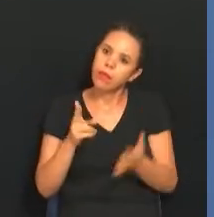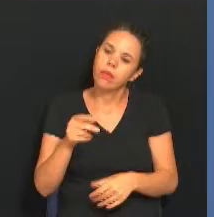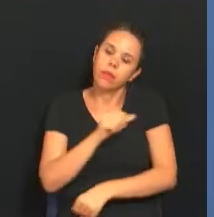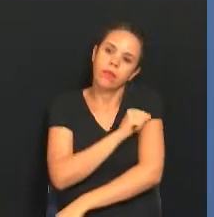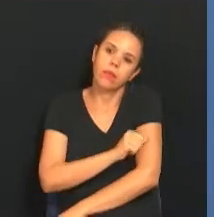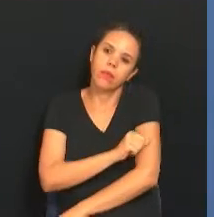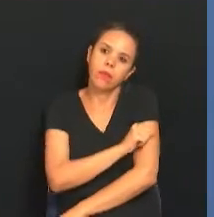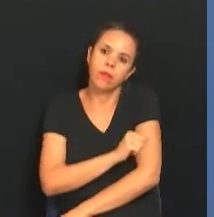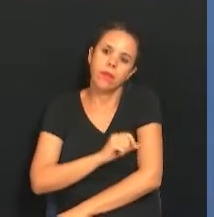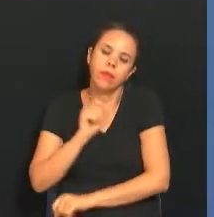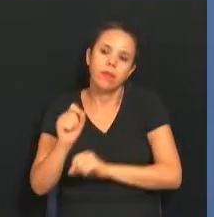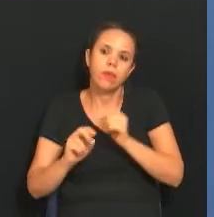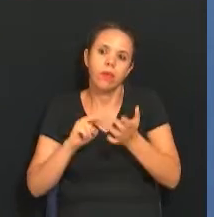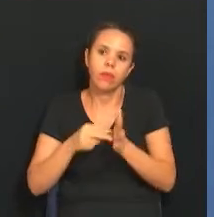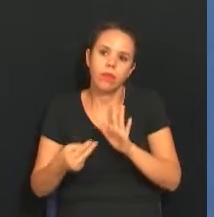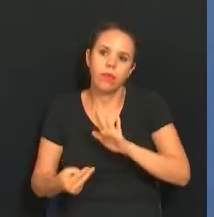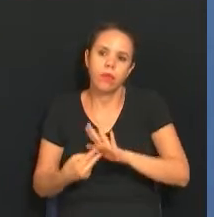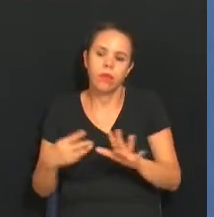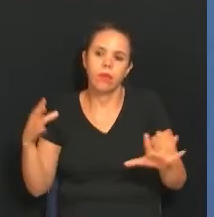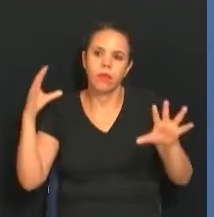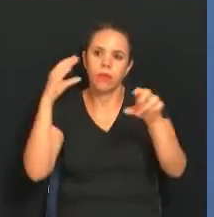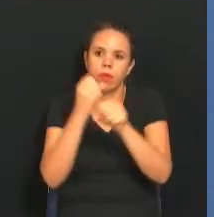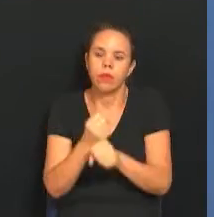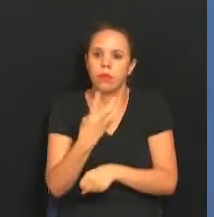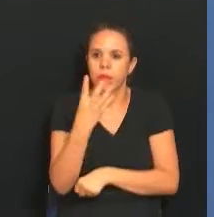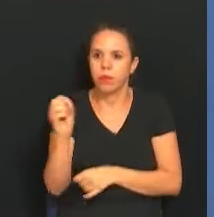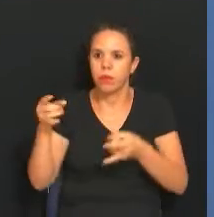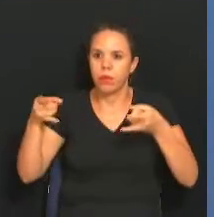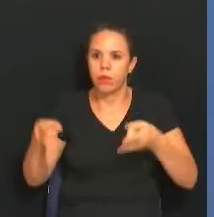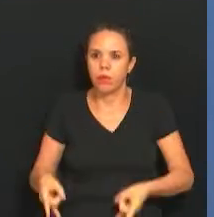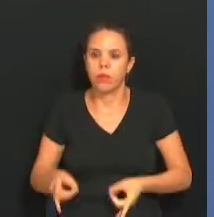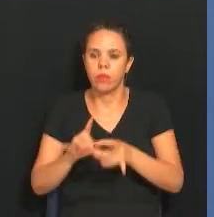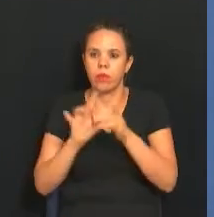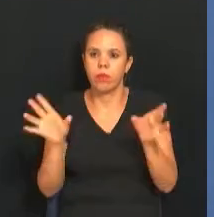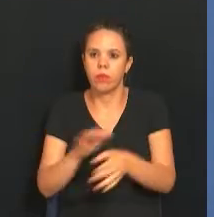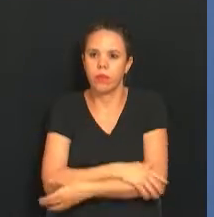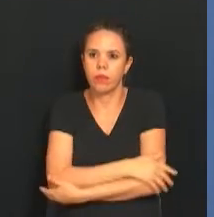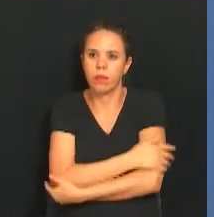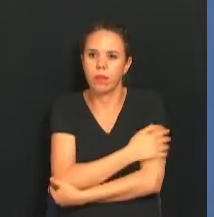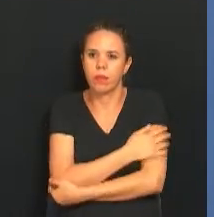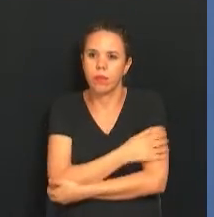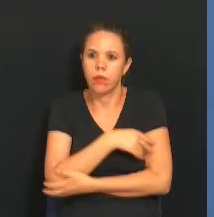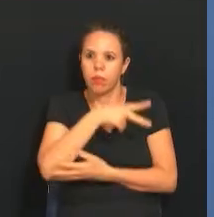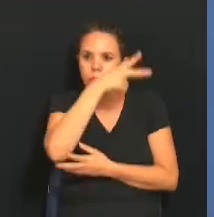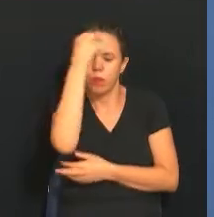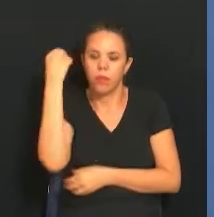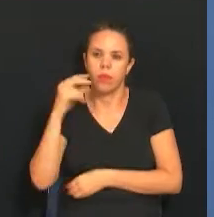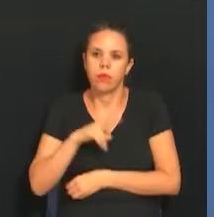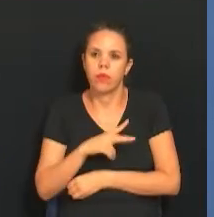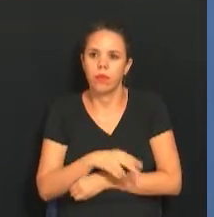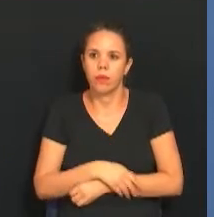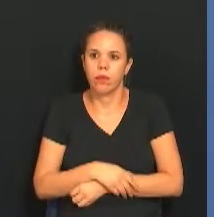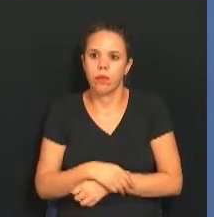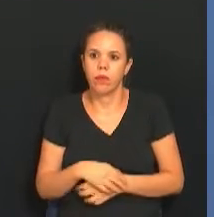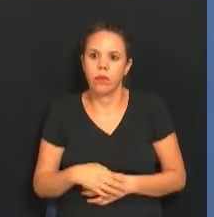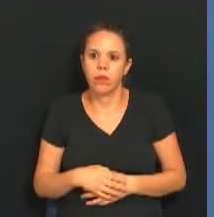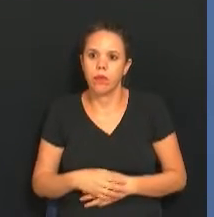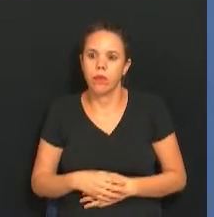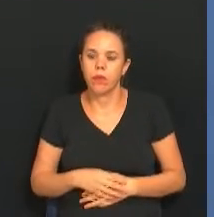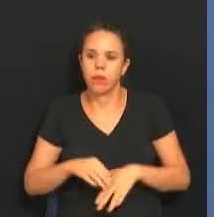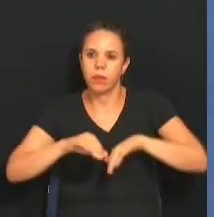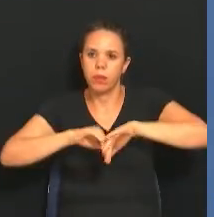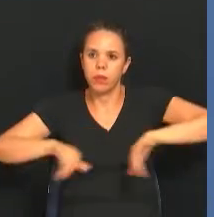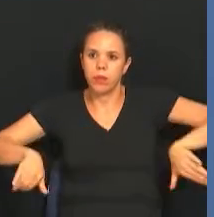o que dá em um total de 40 leitos disponíveis nas redes pública e privada e são divididos